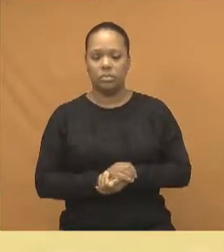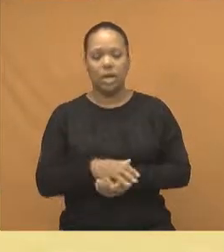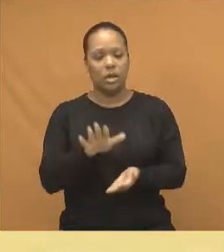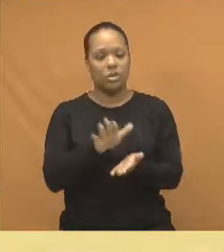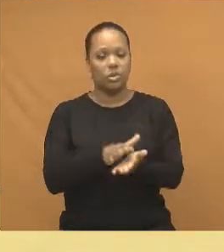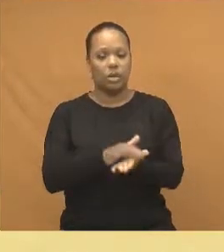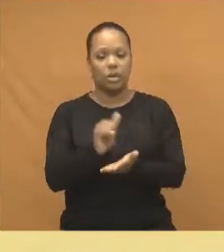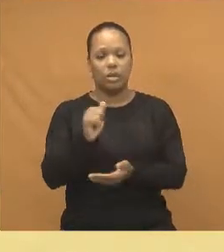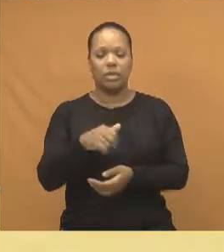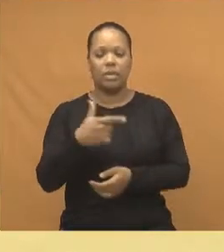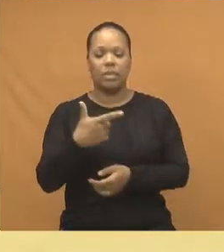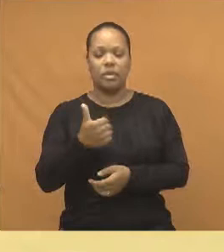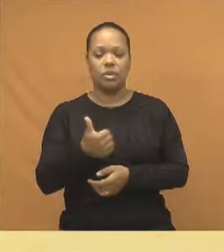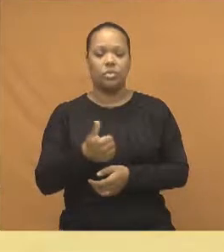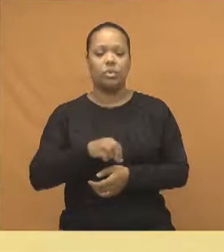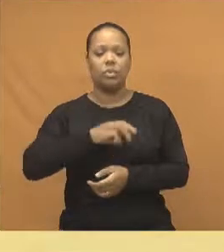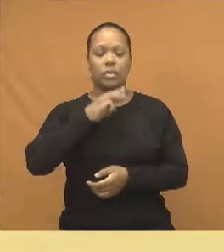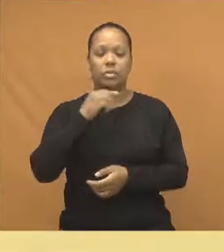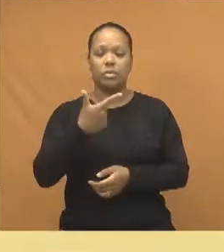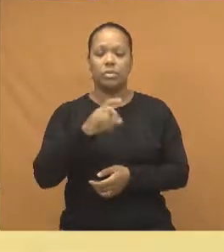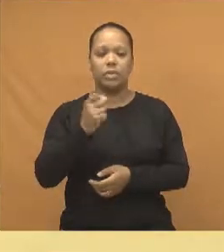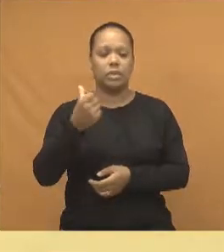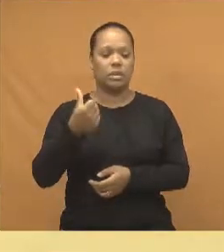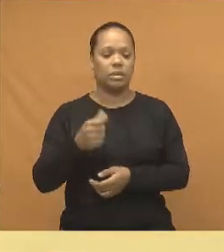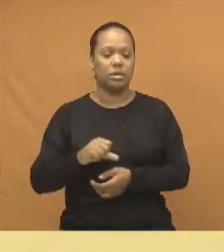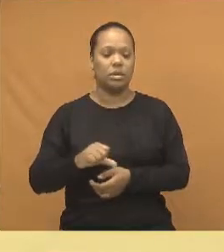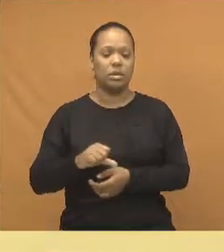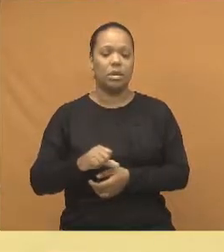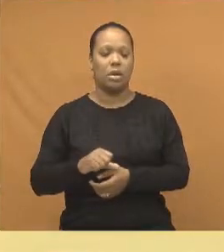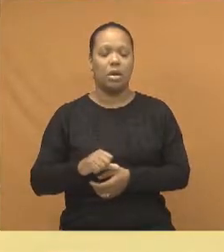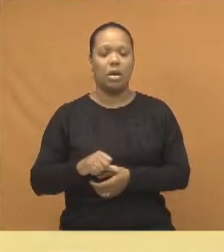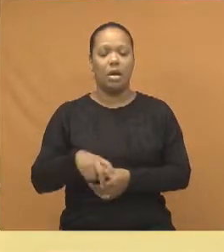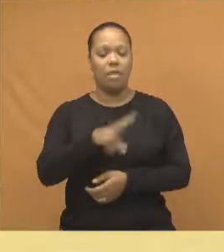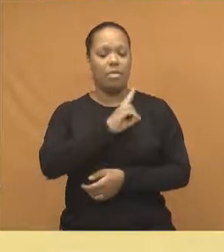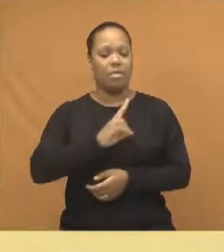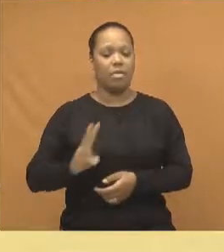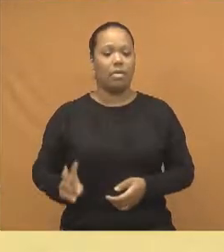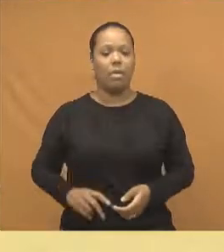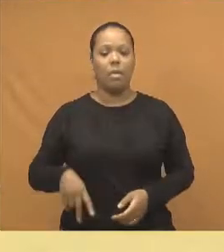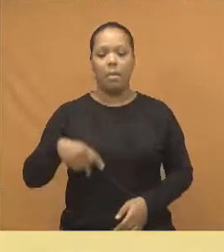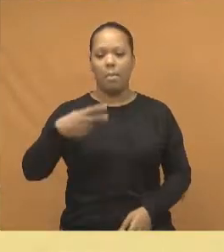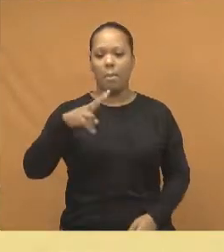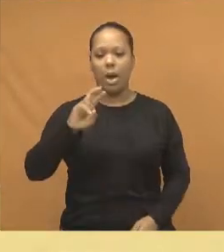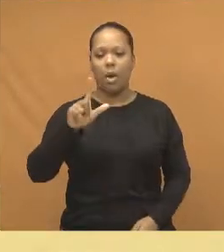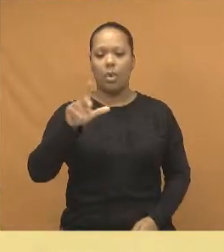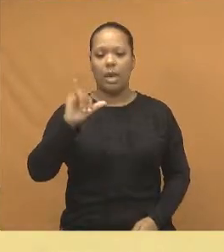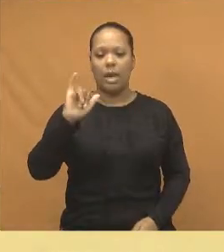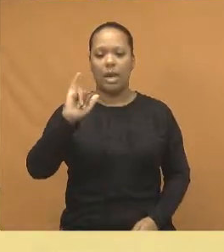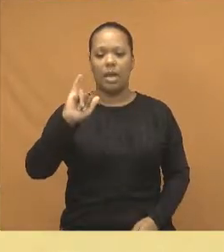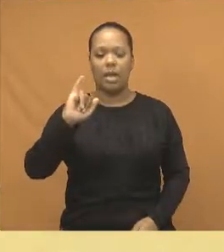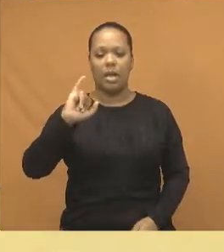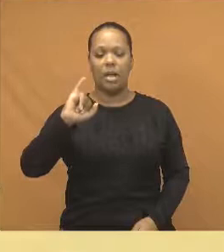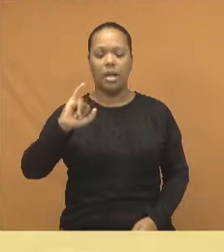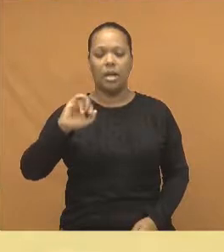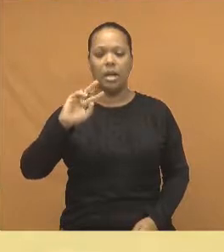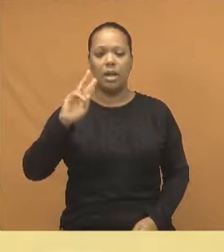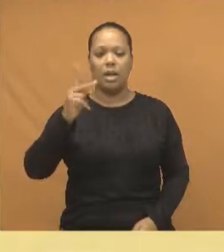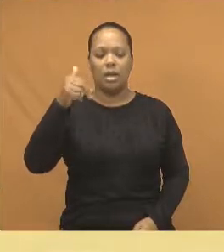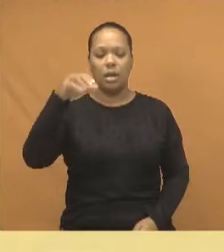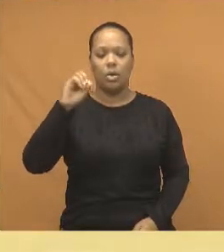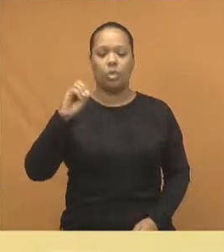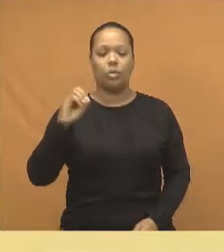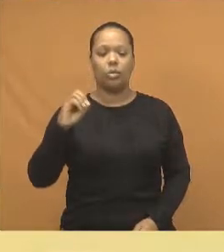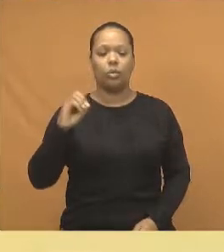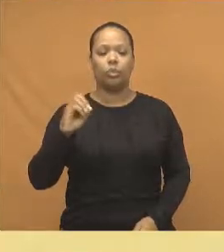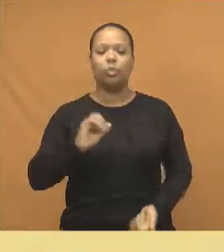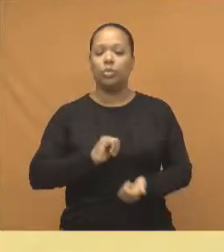Jacareí, 21 de março de 2019. Autoria, vereador Paulinho do Esporte. Vou ler a justificativa